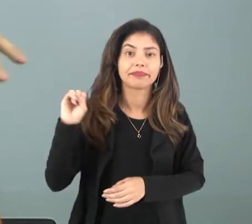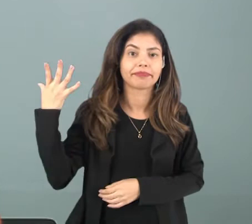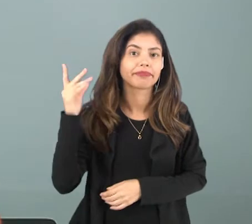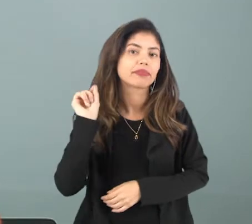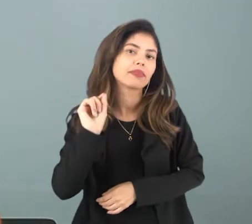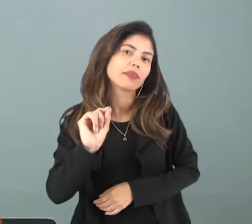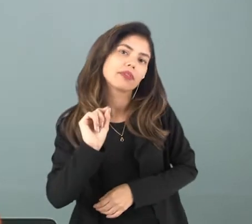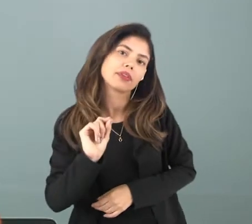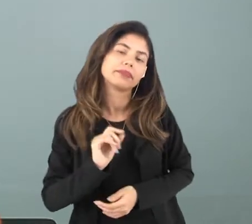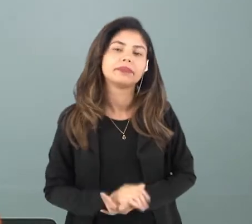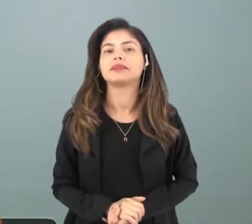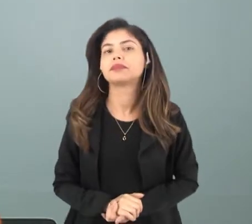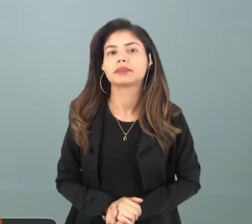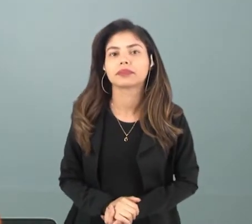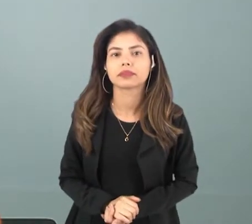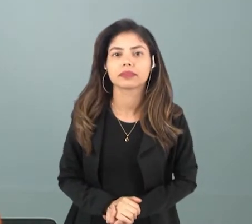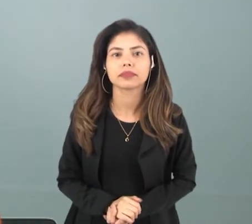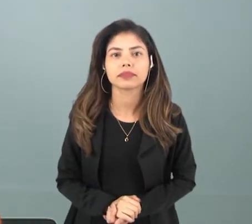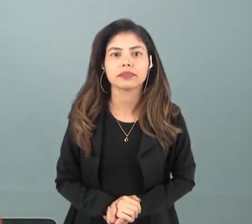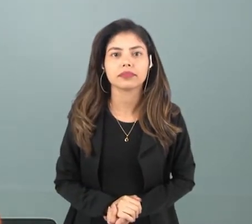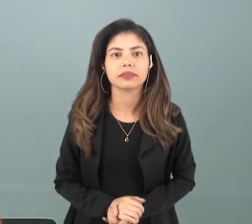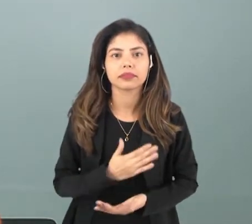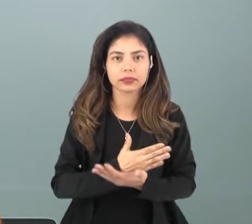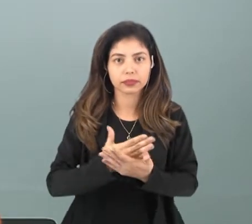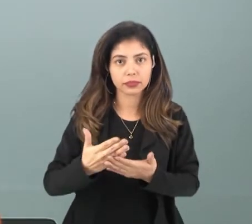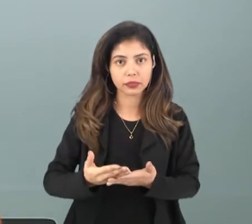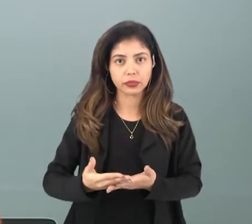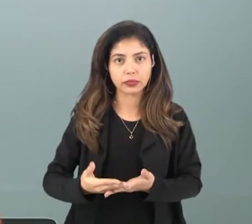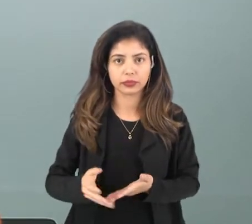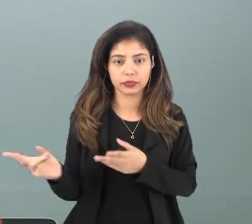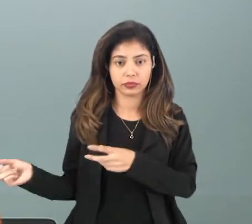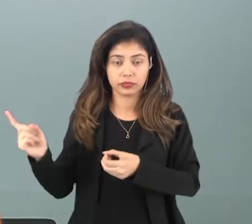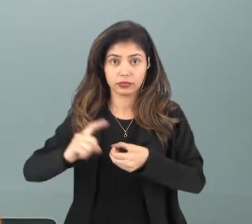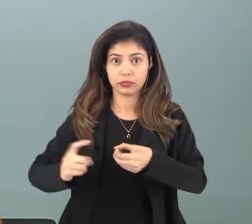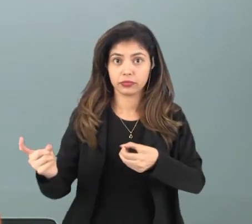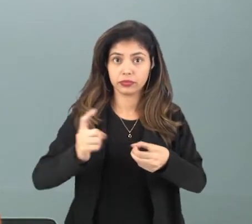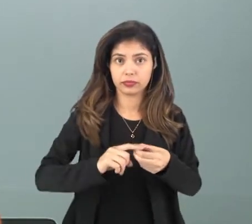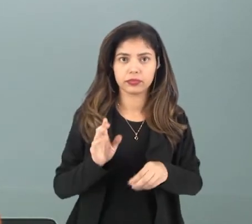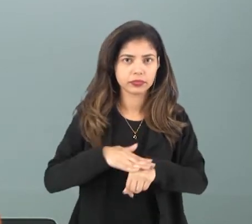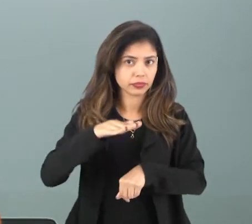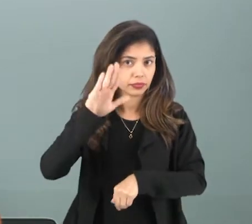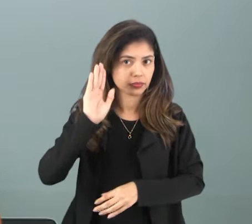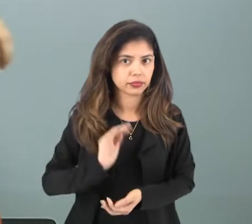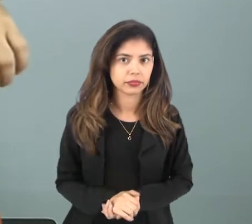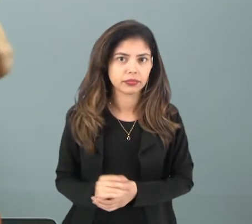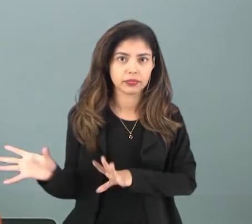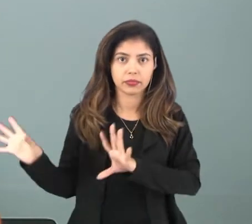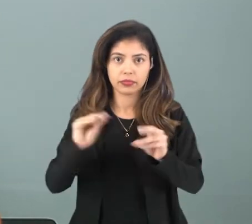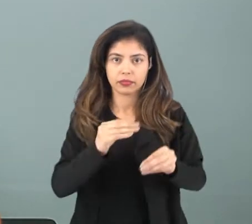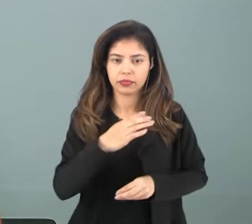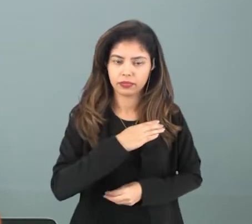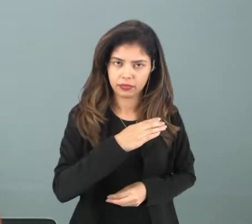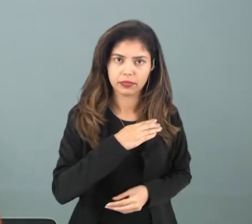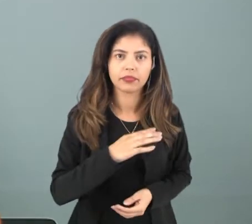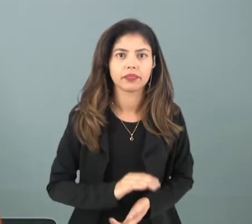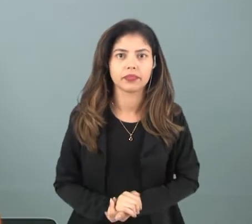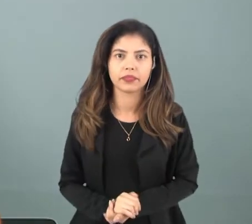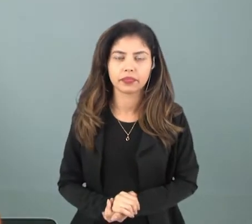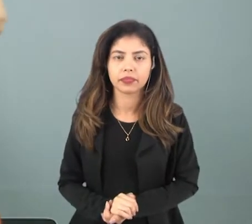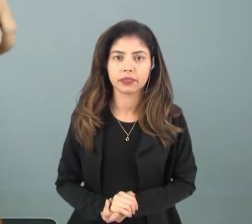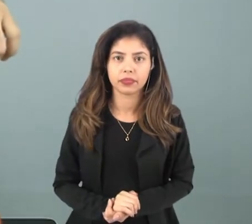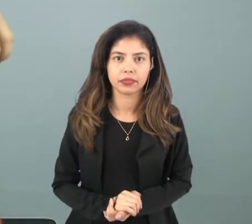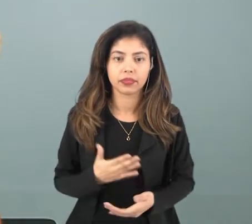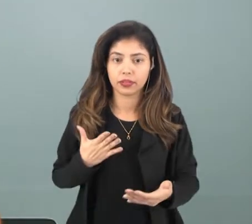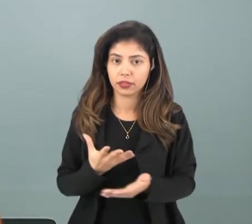vocês estão observando aqui, ó. E nisso as pessoas vão vindo cada vez mais, né, para a cidade, cada vez mais para a cidade,